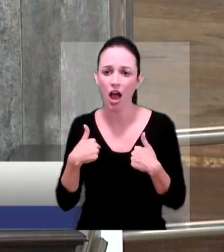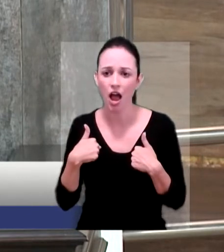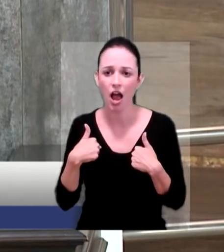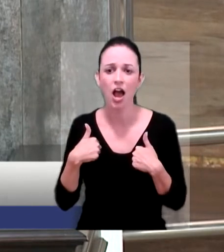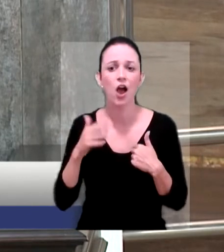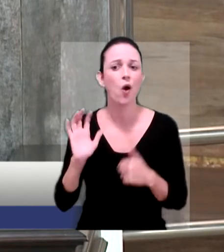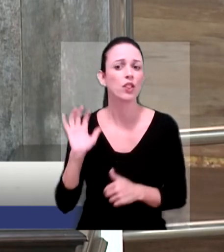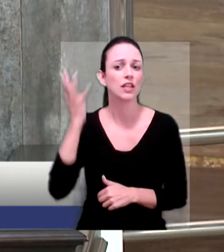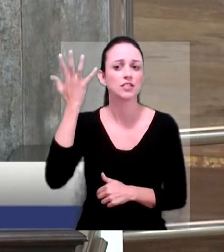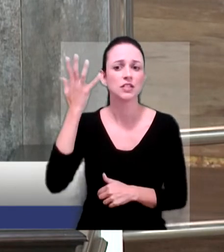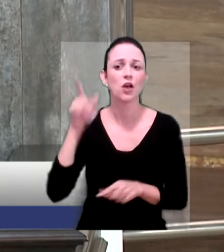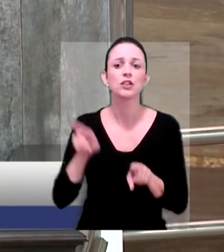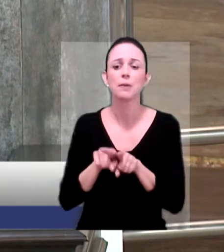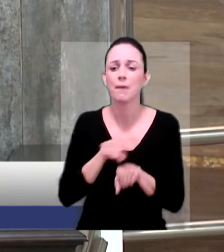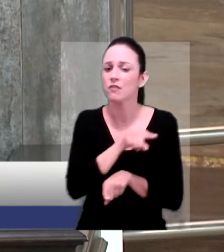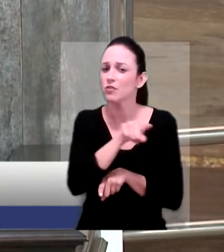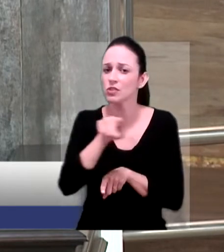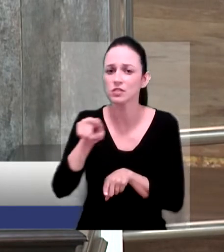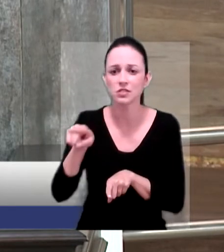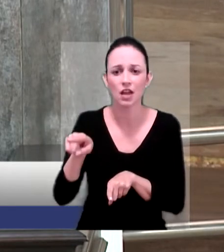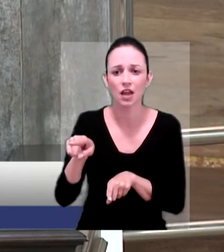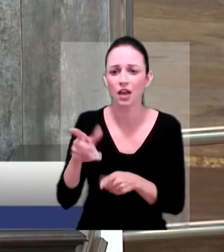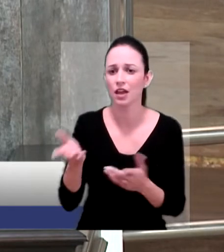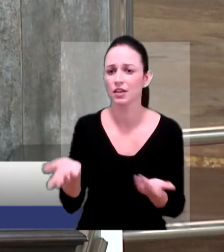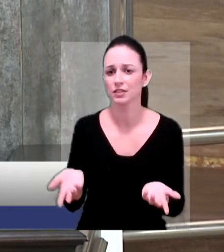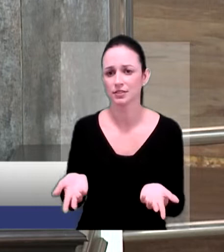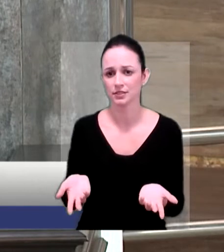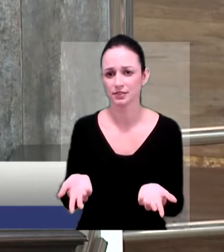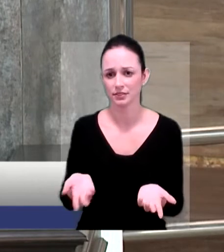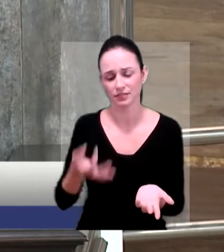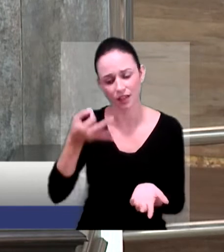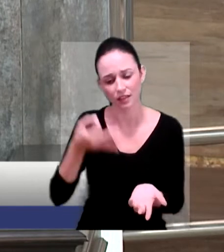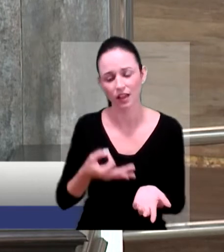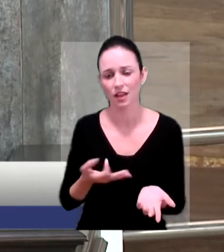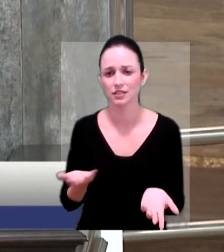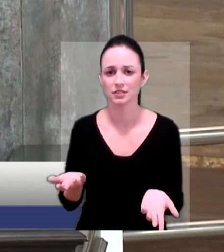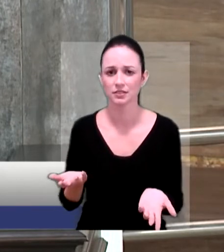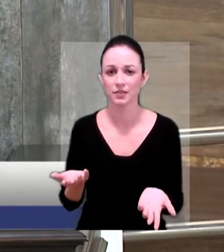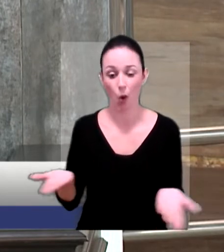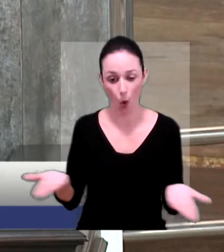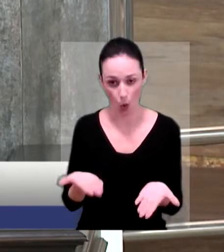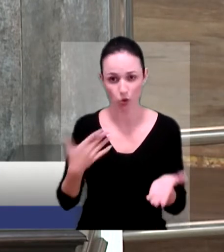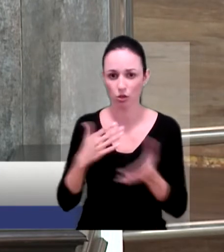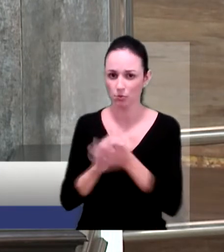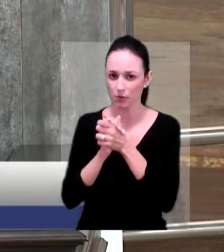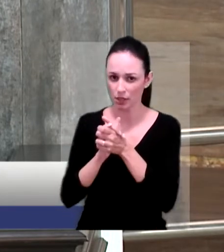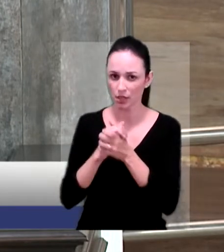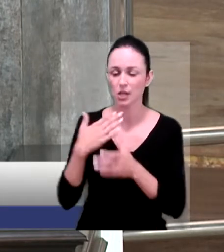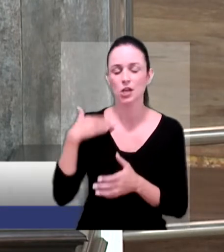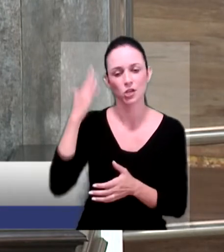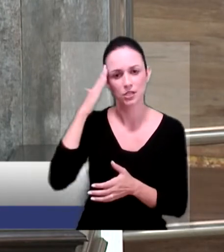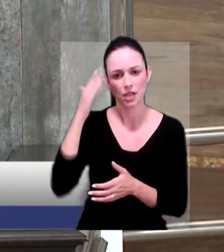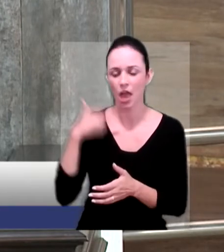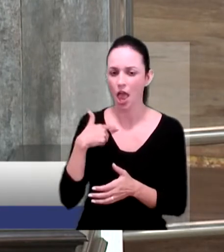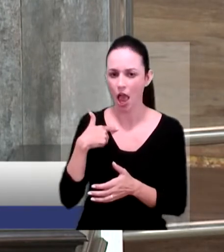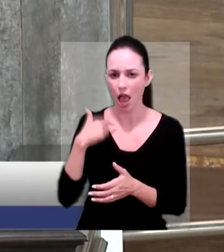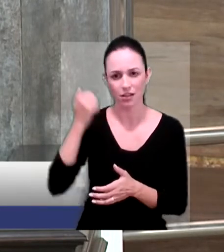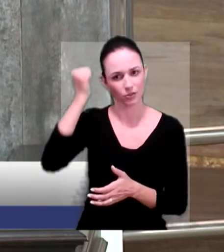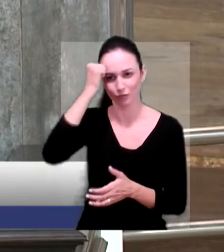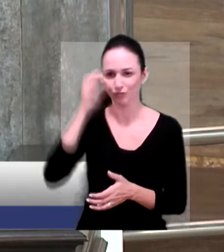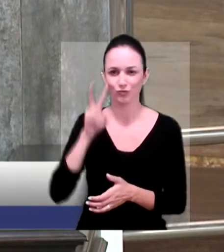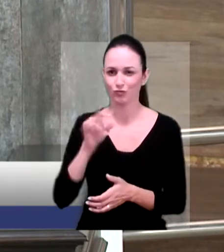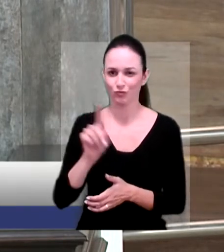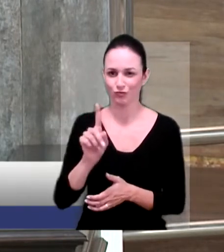Então, hoje, eu parabenizo e tenho certeza que não vou me arrepender. Eu queria aqui também,